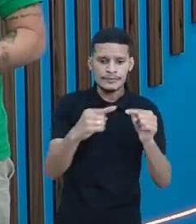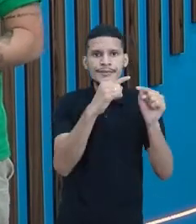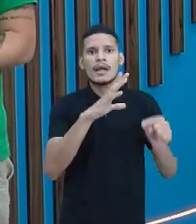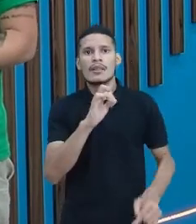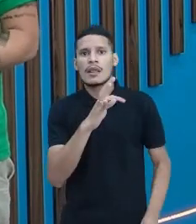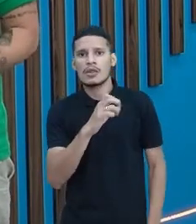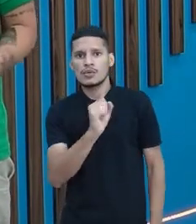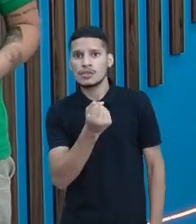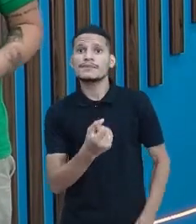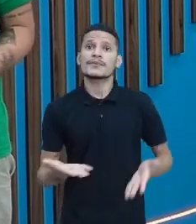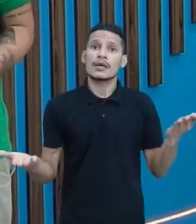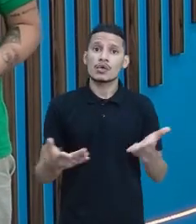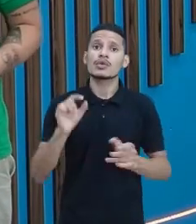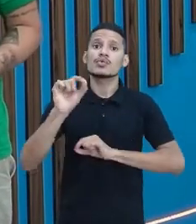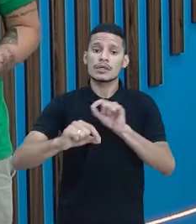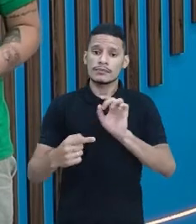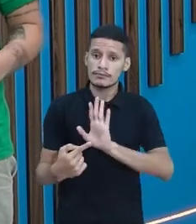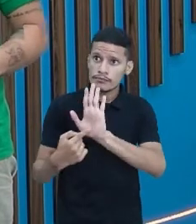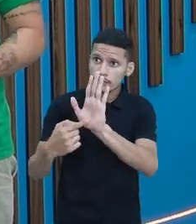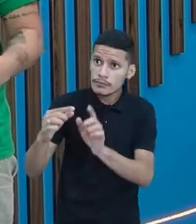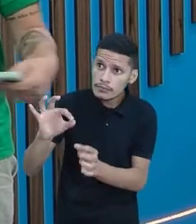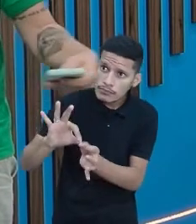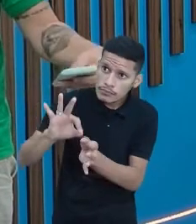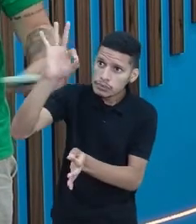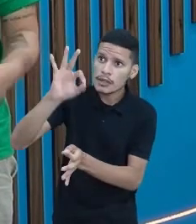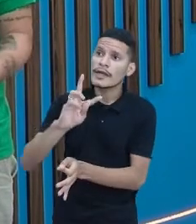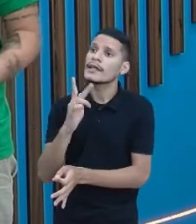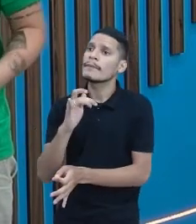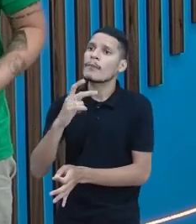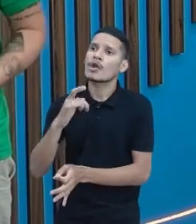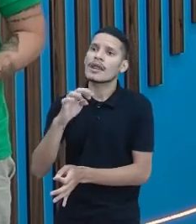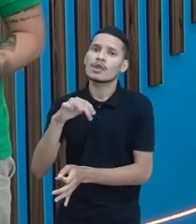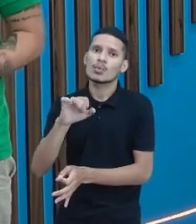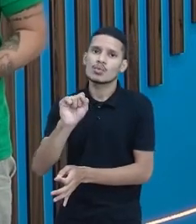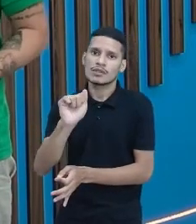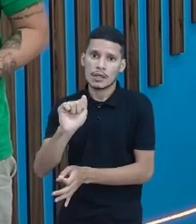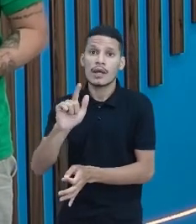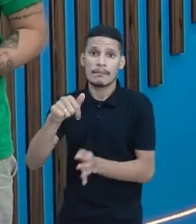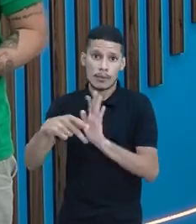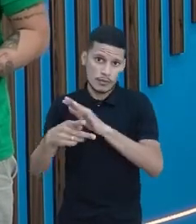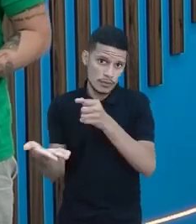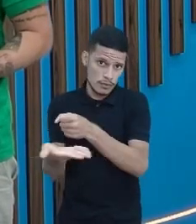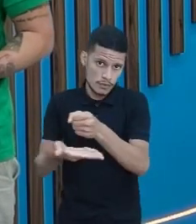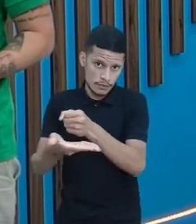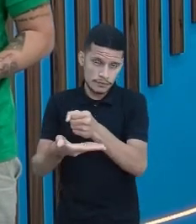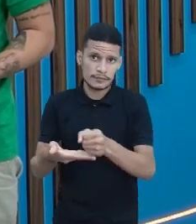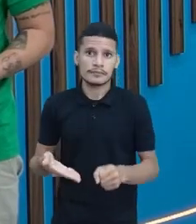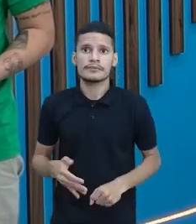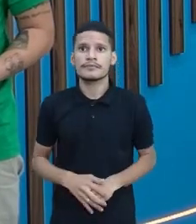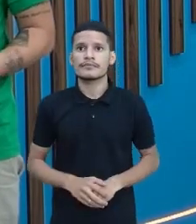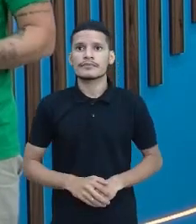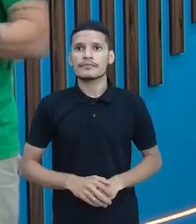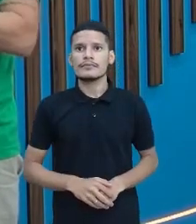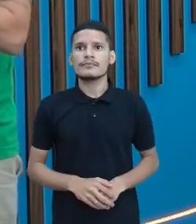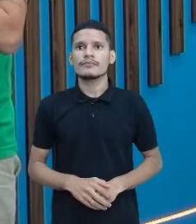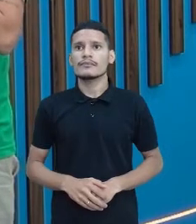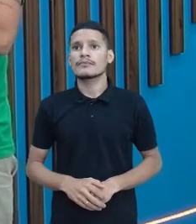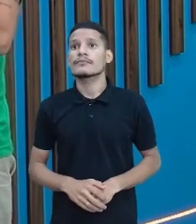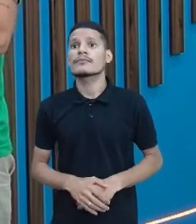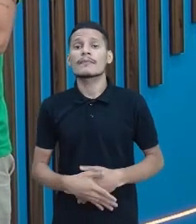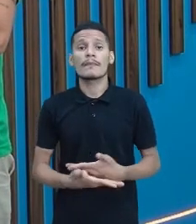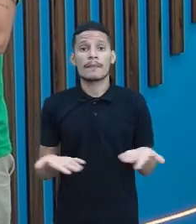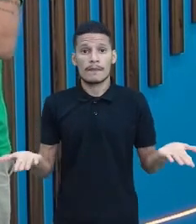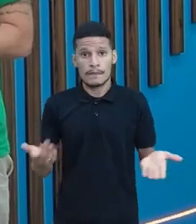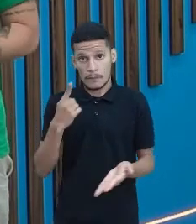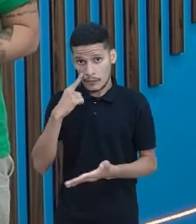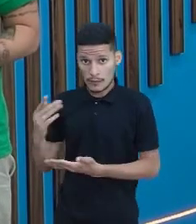altura fazendo referência à hipotenusa, né? Ou seja, está tomando como base ali a hipotenusa, ok? Então, a partir